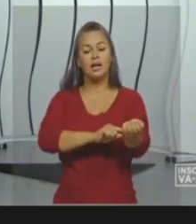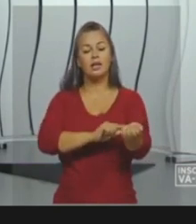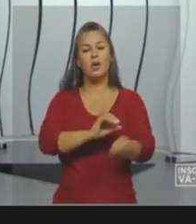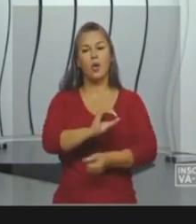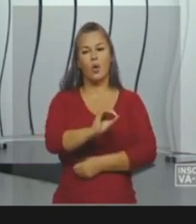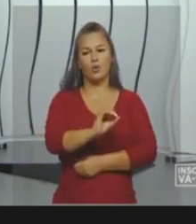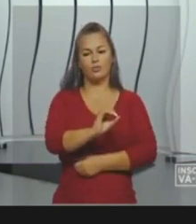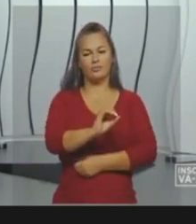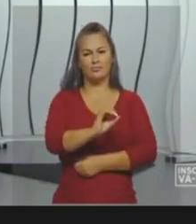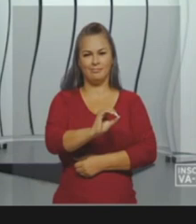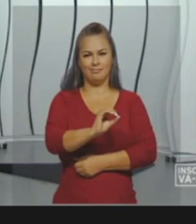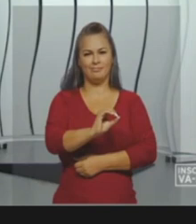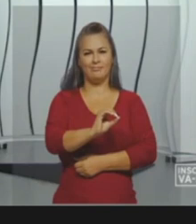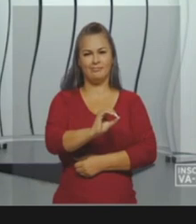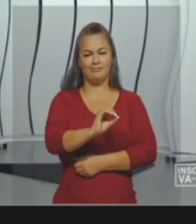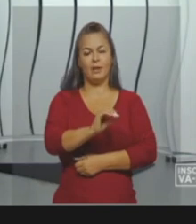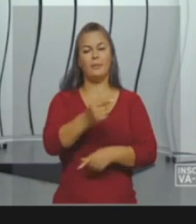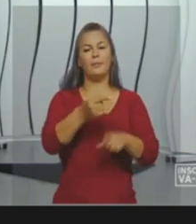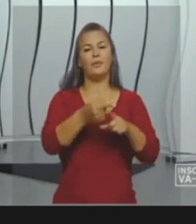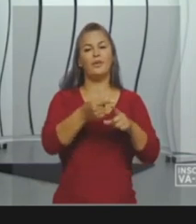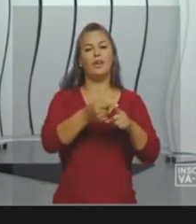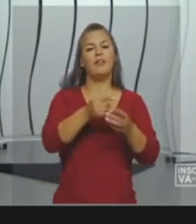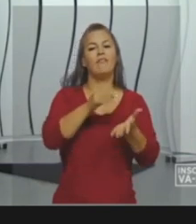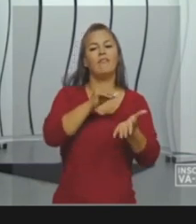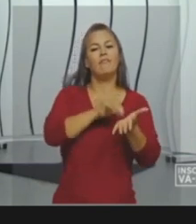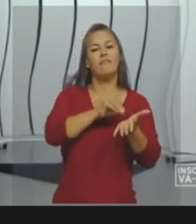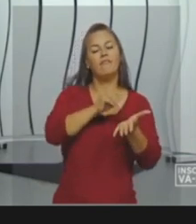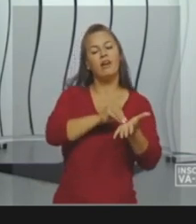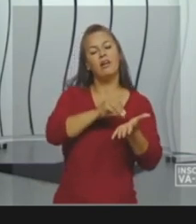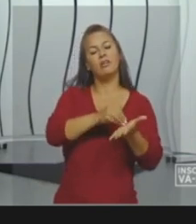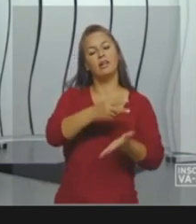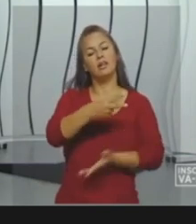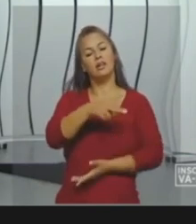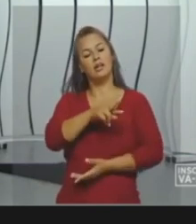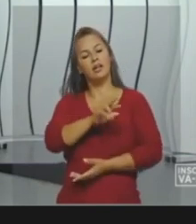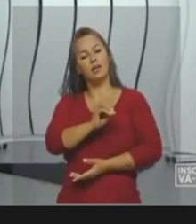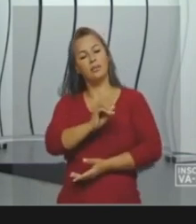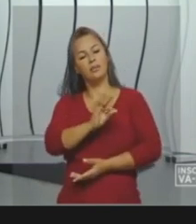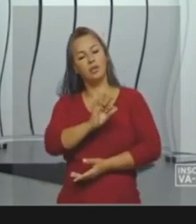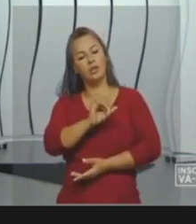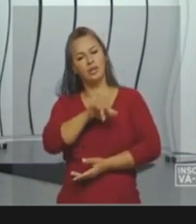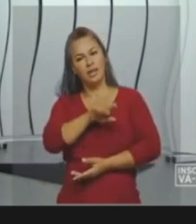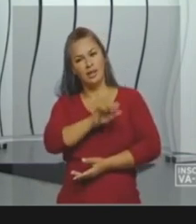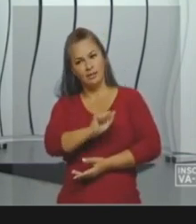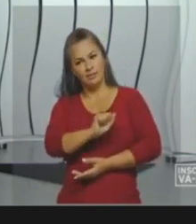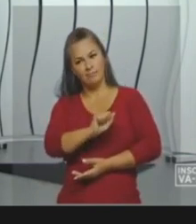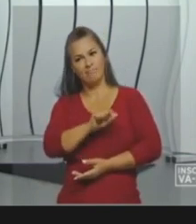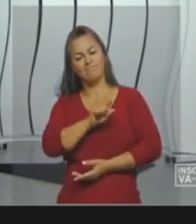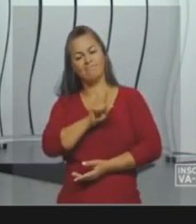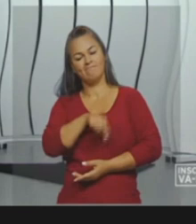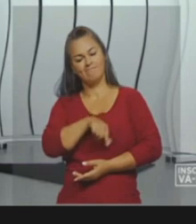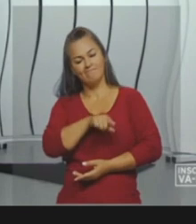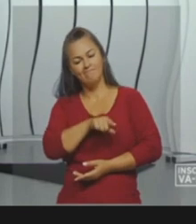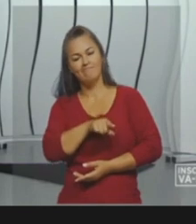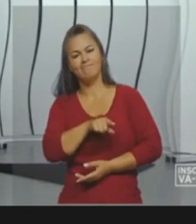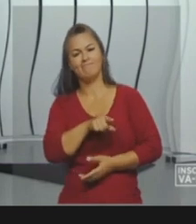tipo O é a ausência dessas proteínas nas hemácias das pessoas, ok?